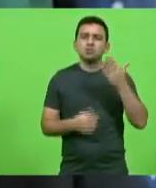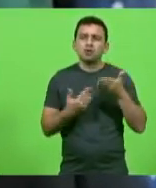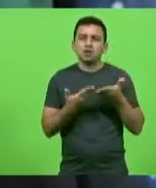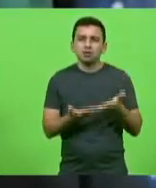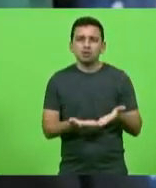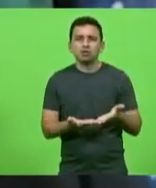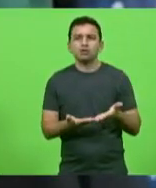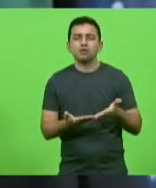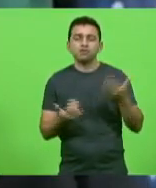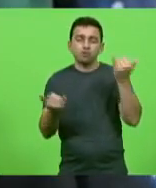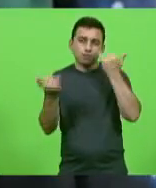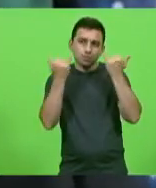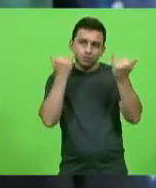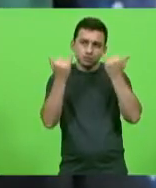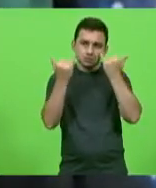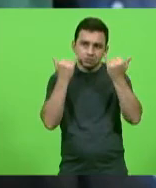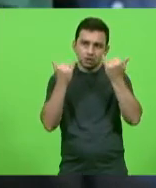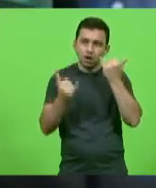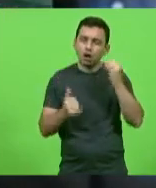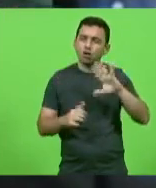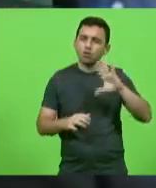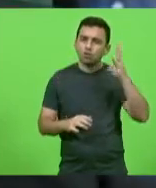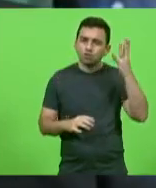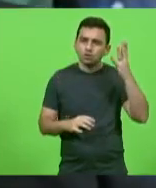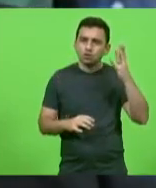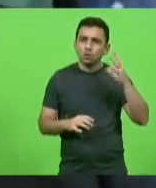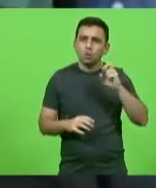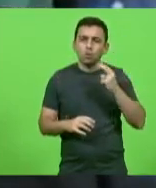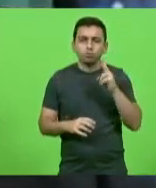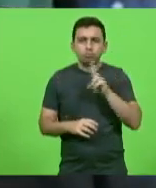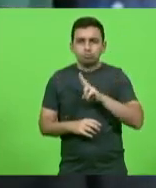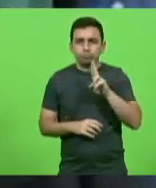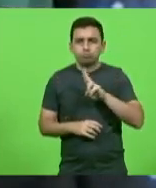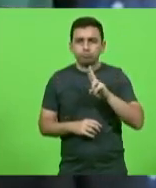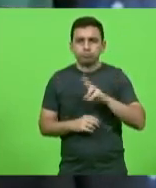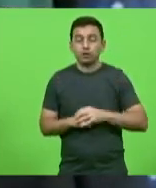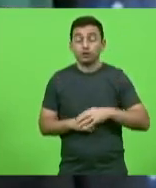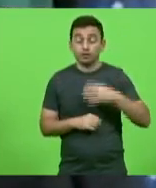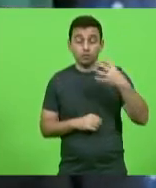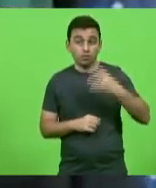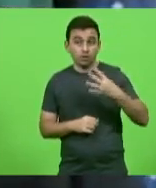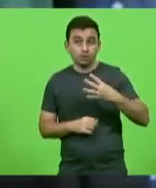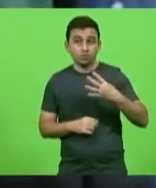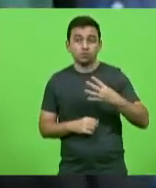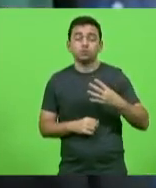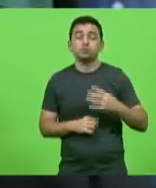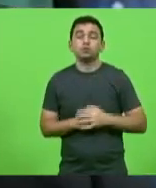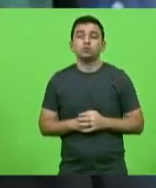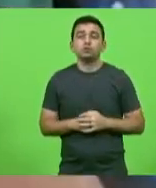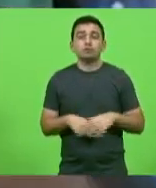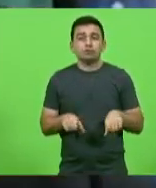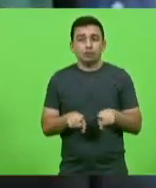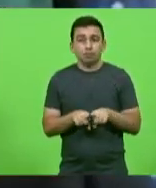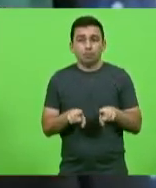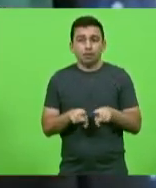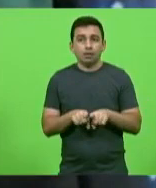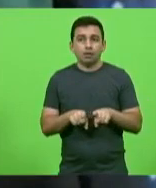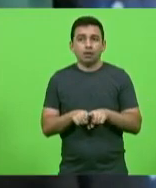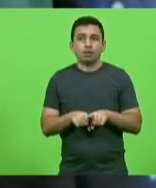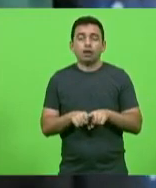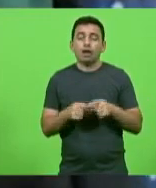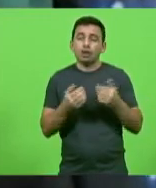incompletude de informações na situação de urgência ou emergência e quatro a cinco as